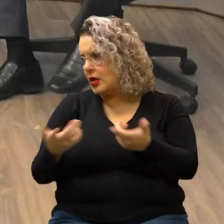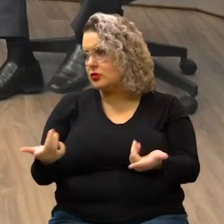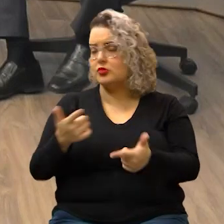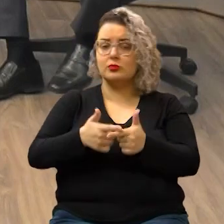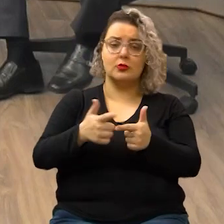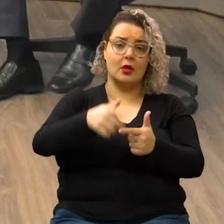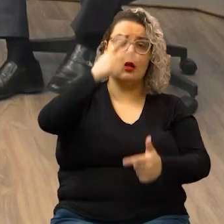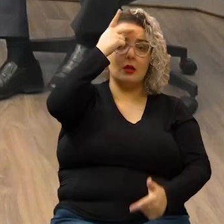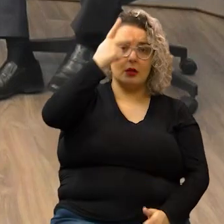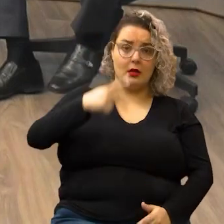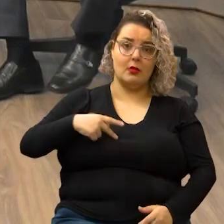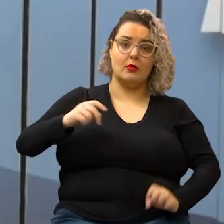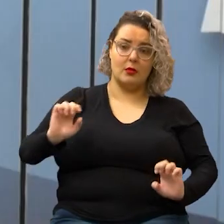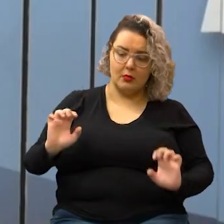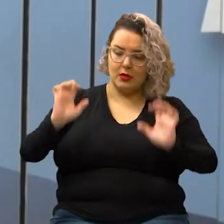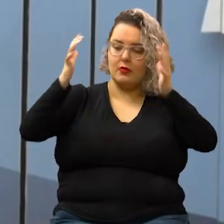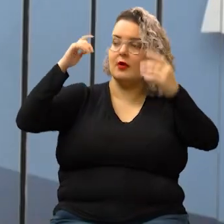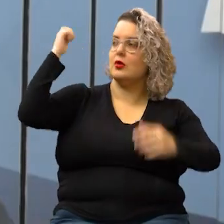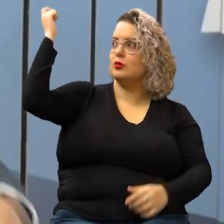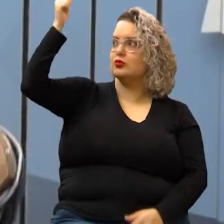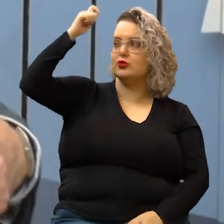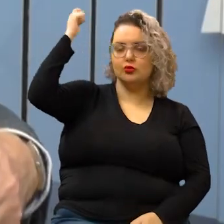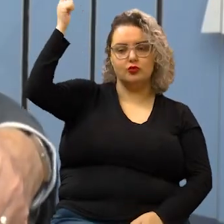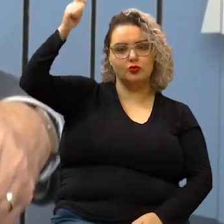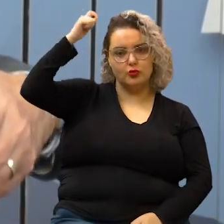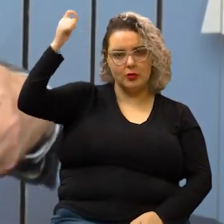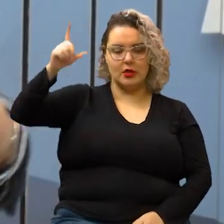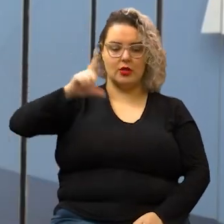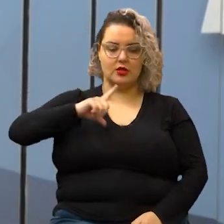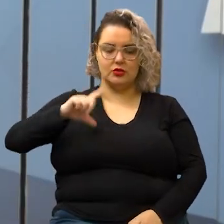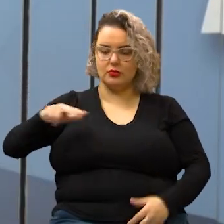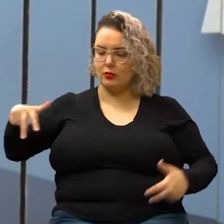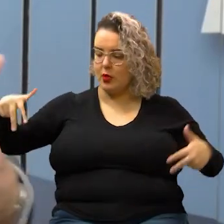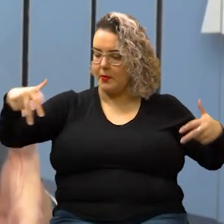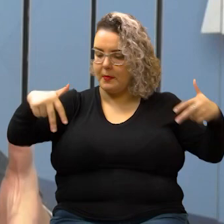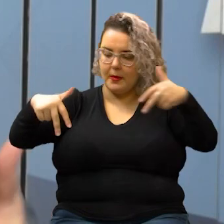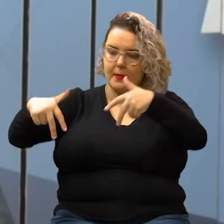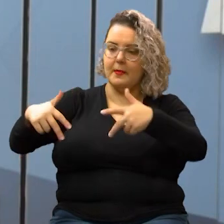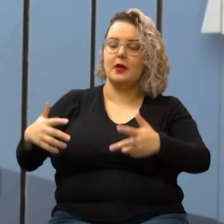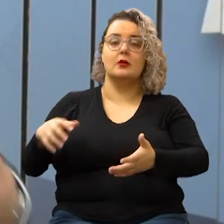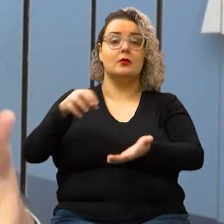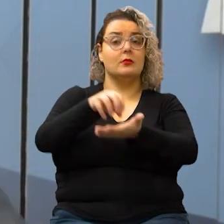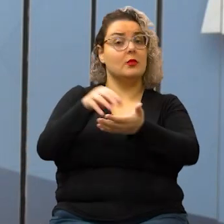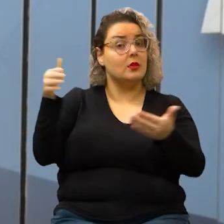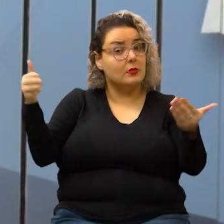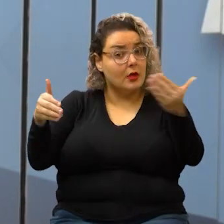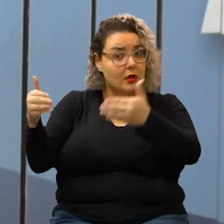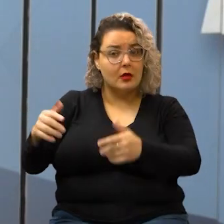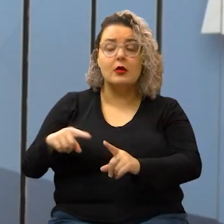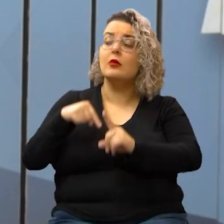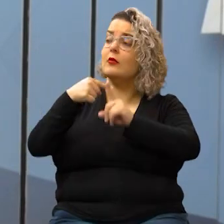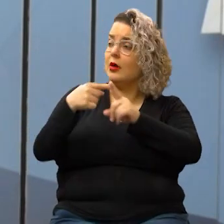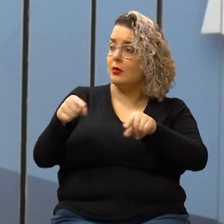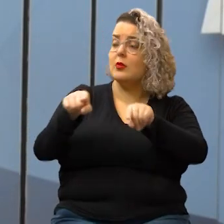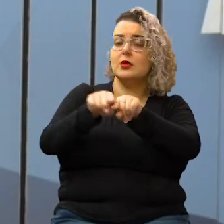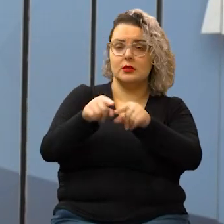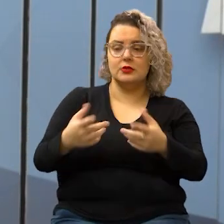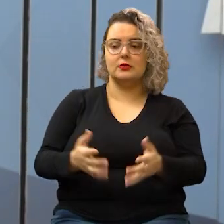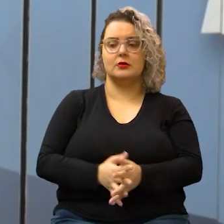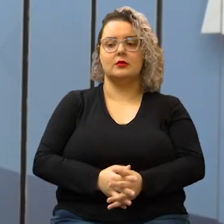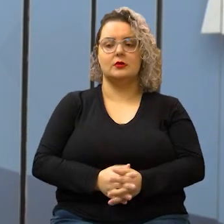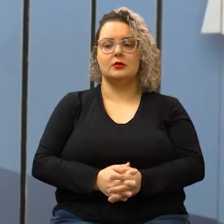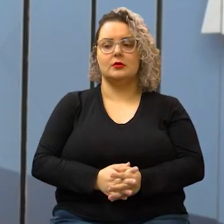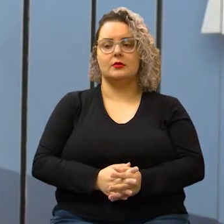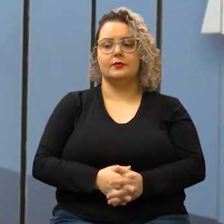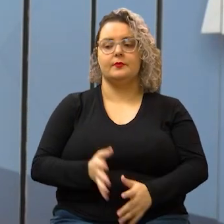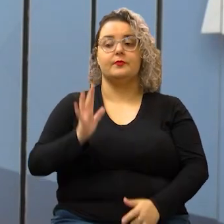Inclusive na própria festa do peão, né? Tínhamos lá uma intervenção com a participação desses órgãos, que foi muito positiva também.